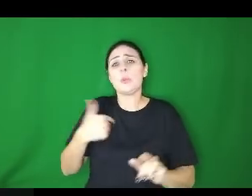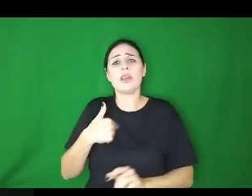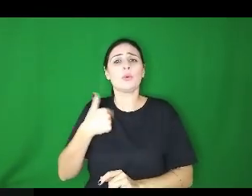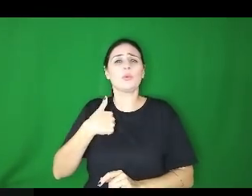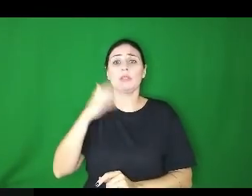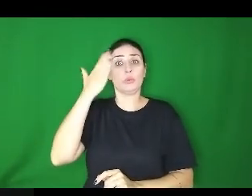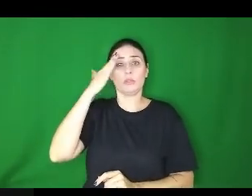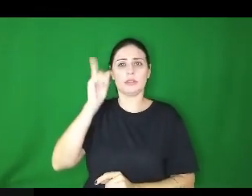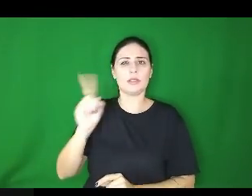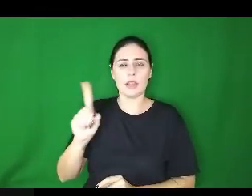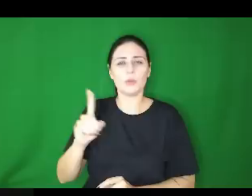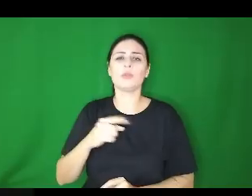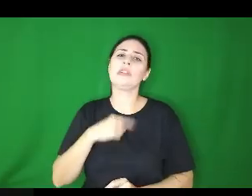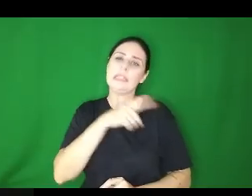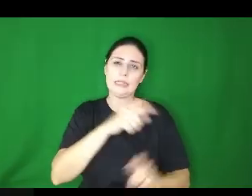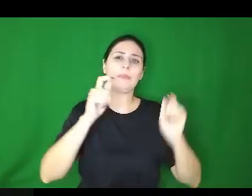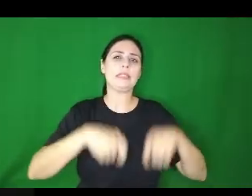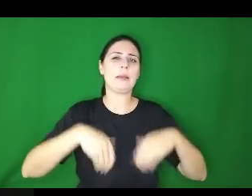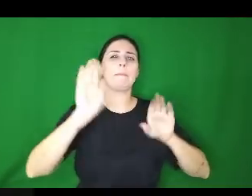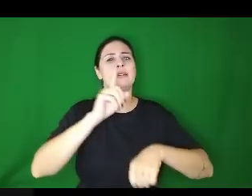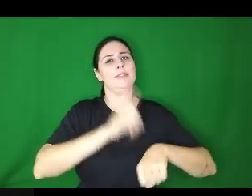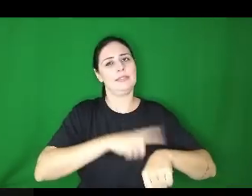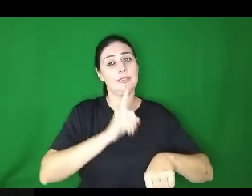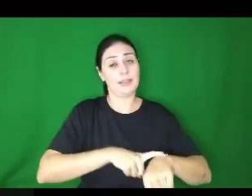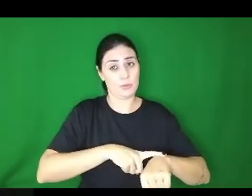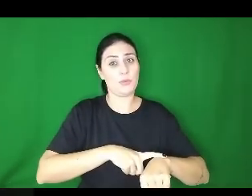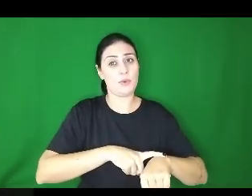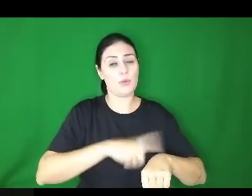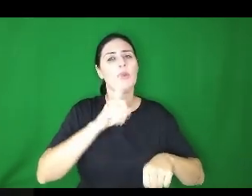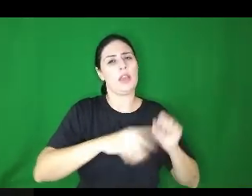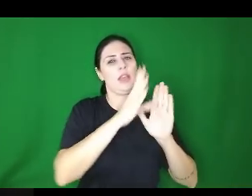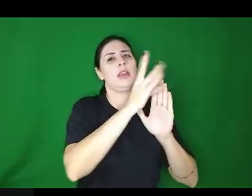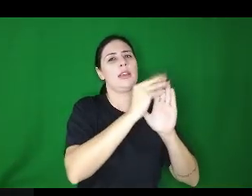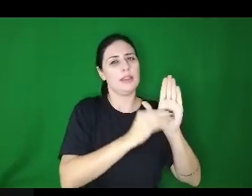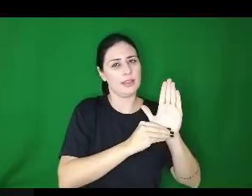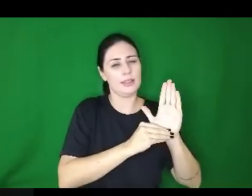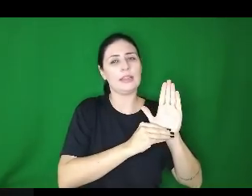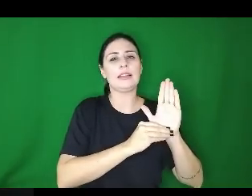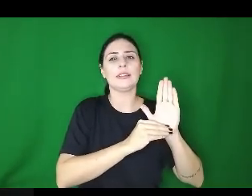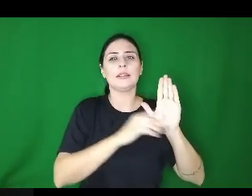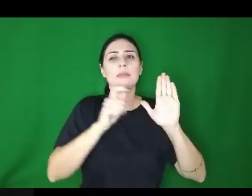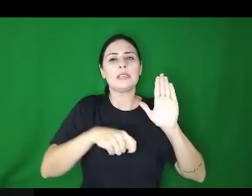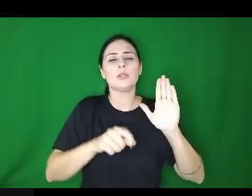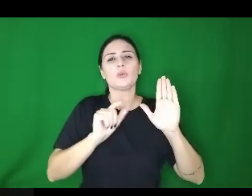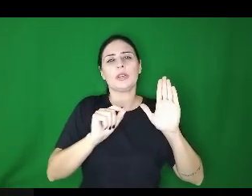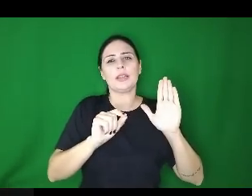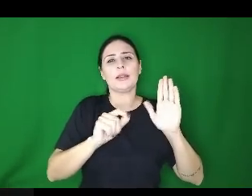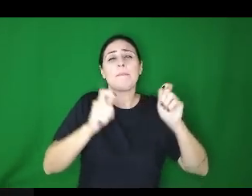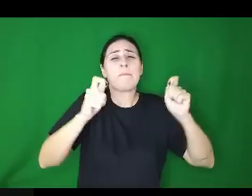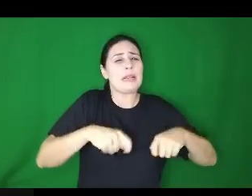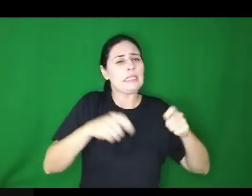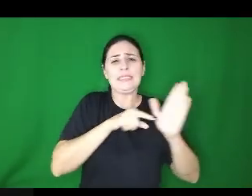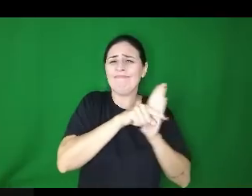alfabetização. E o não desempenho, né, a não aprendizagem, né, da criança, ou uma